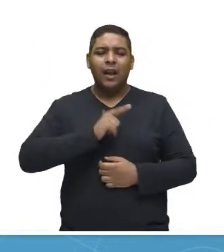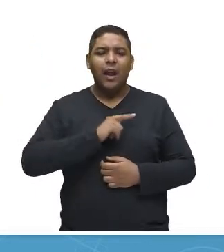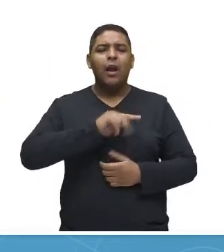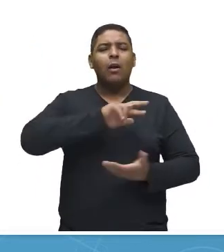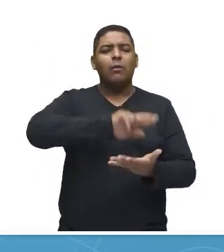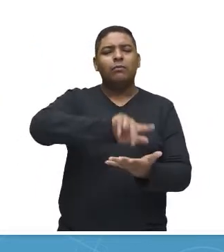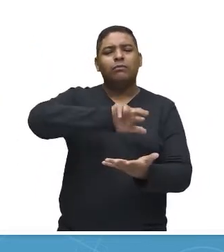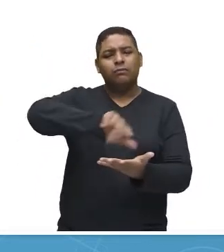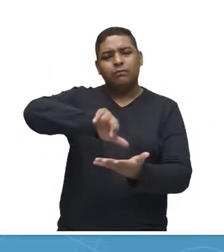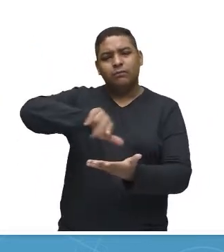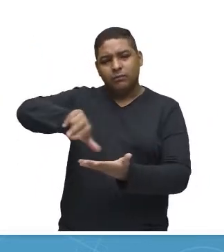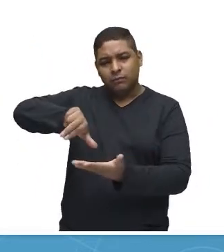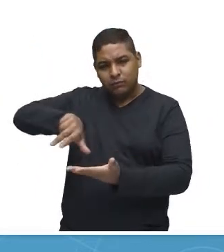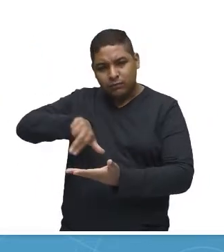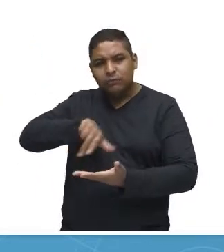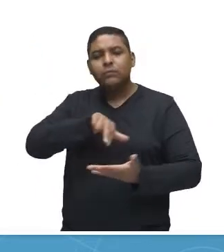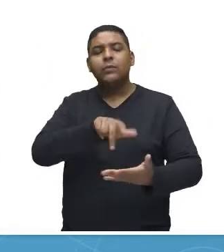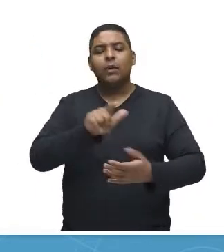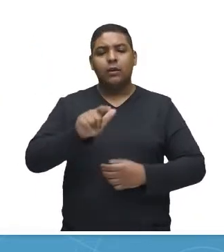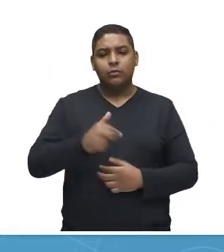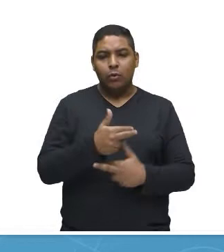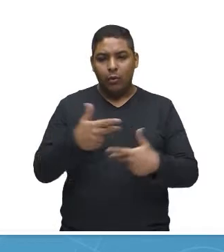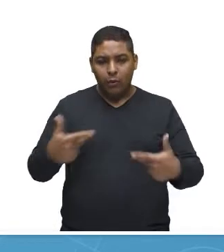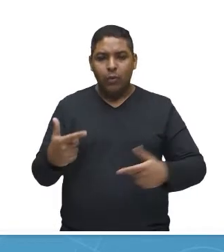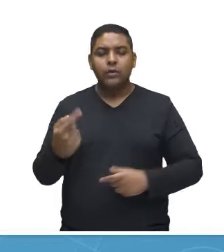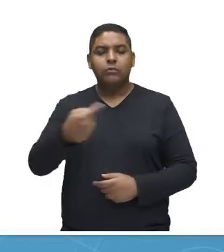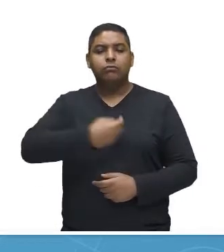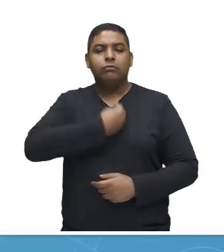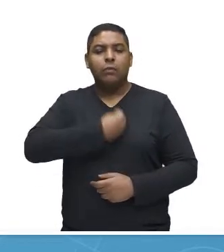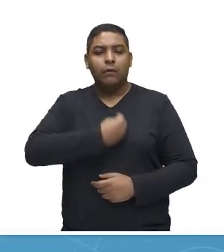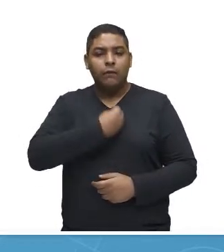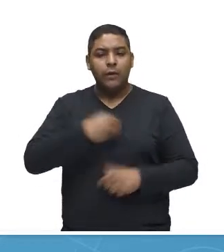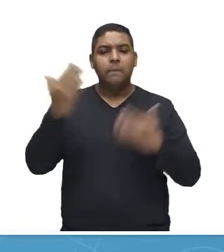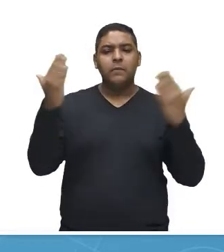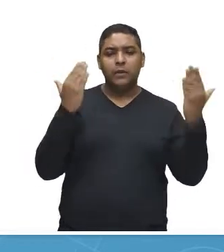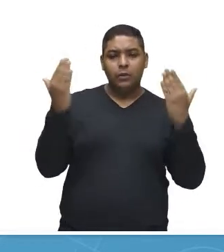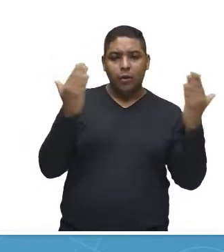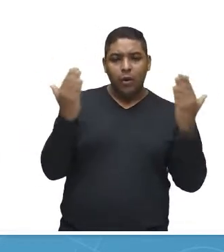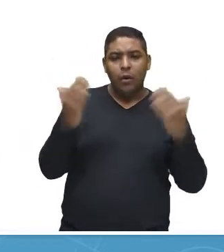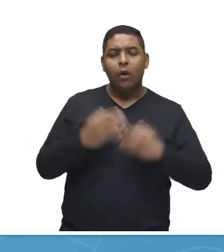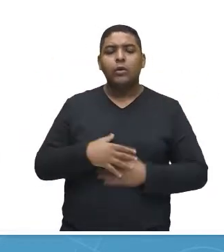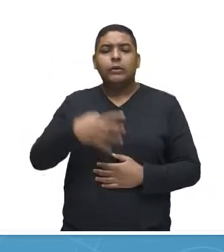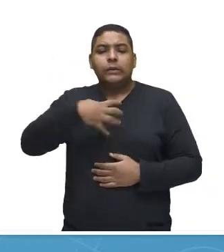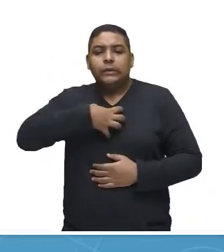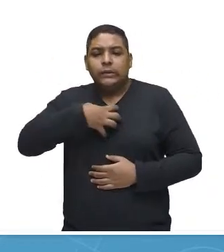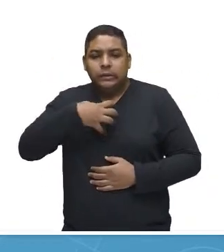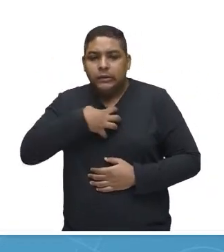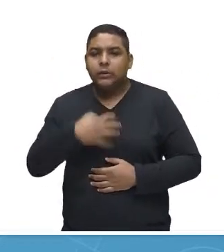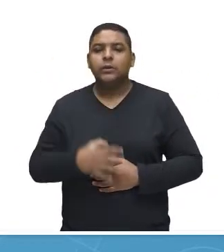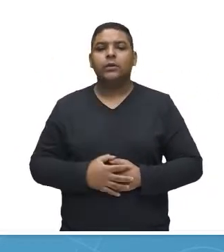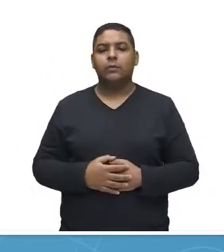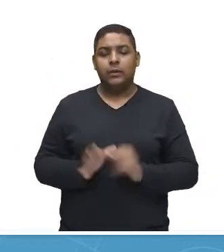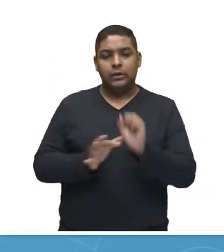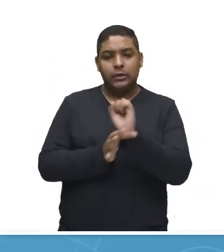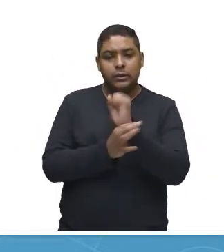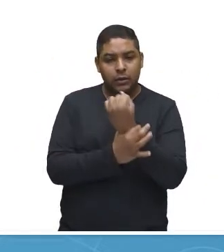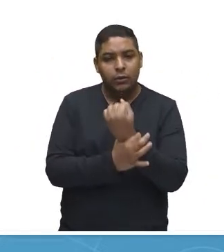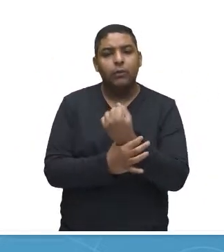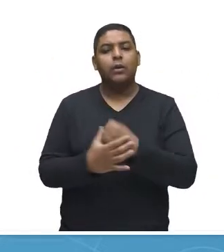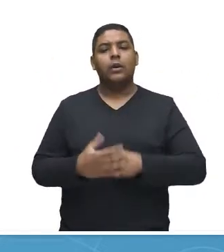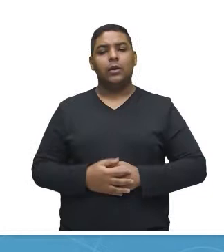outros fatores da nossa vida, como a questão do psicológico, do emocional, da segurança,